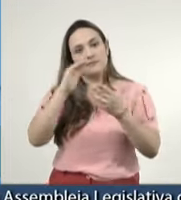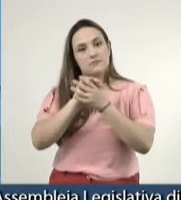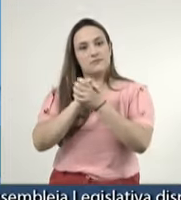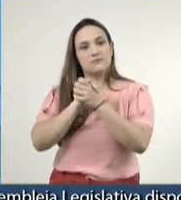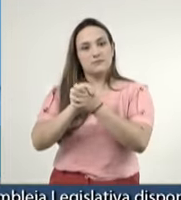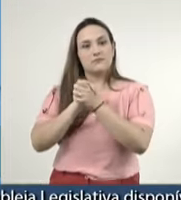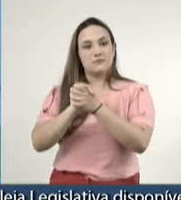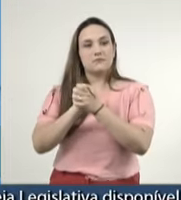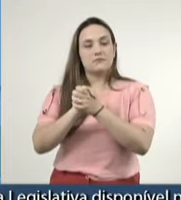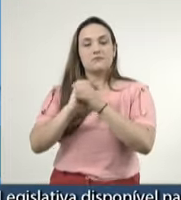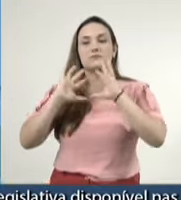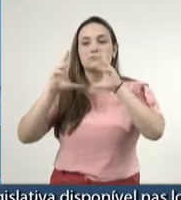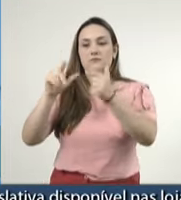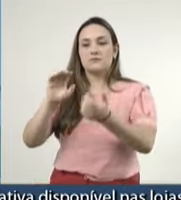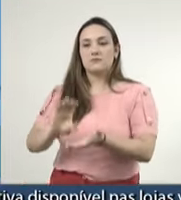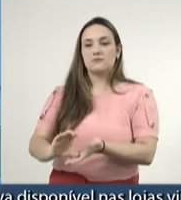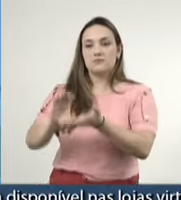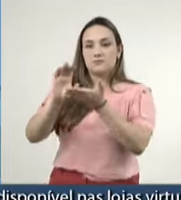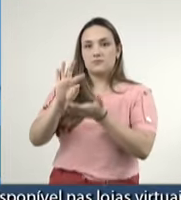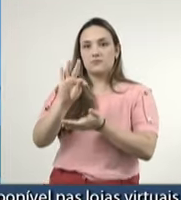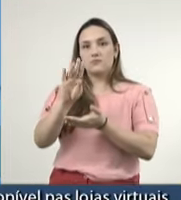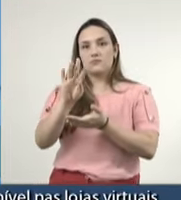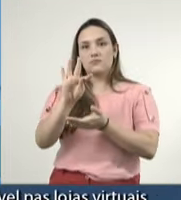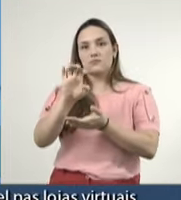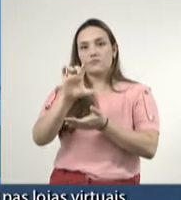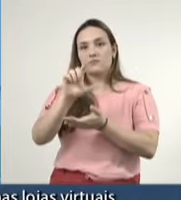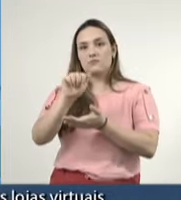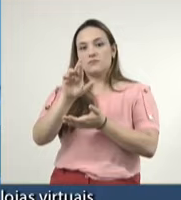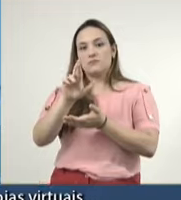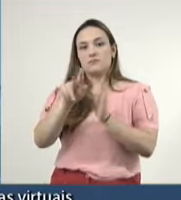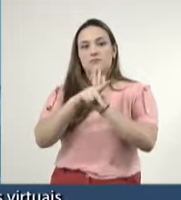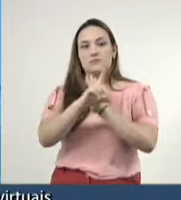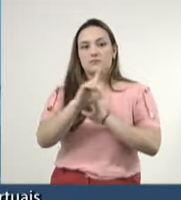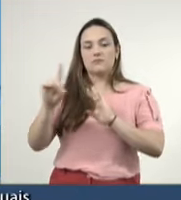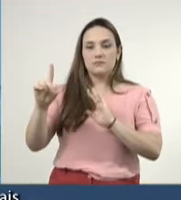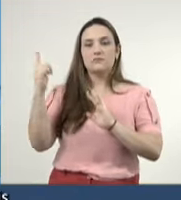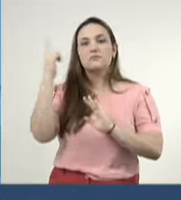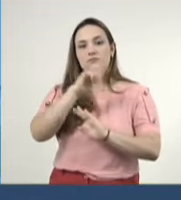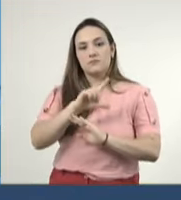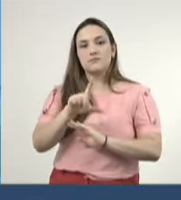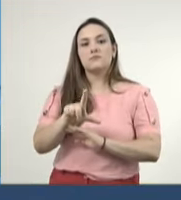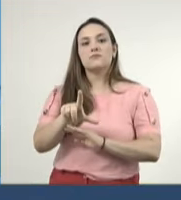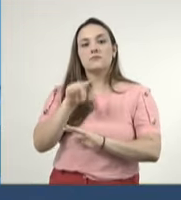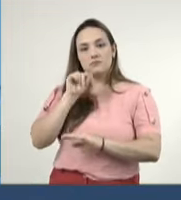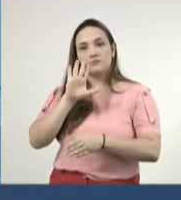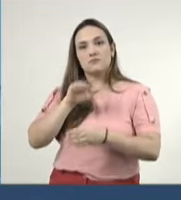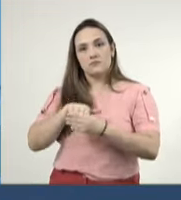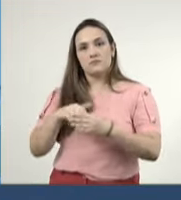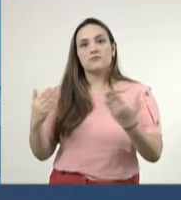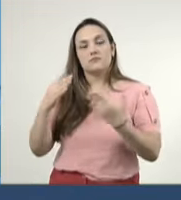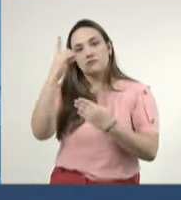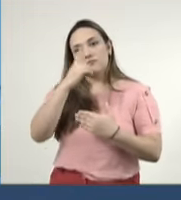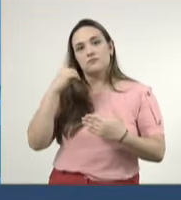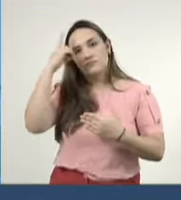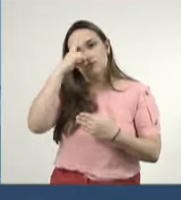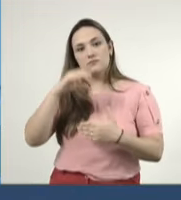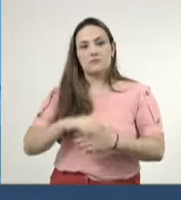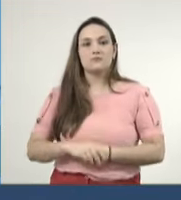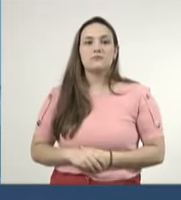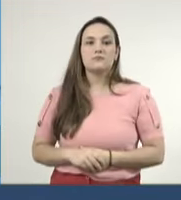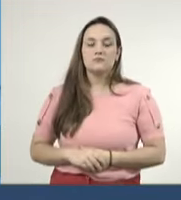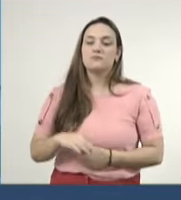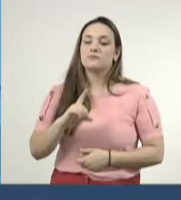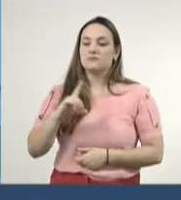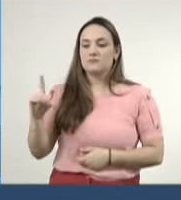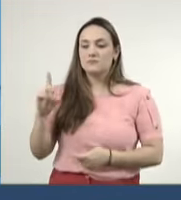parabéns a todos os conselheiros tutelares de direita que foram eleitos no último domingo. A direita passou